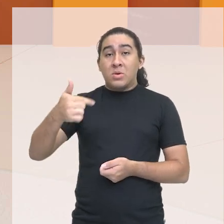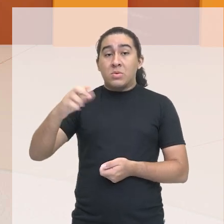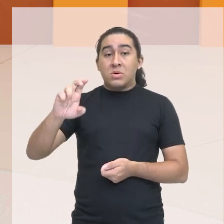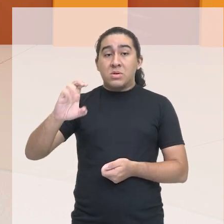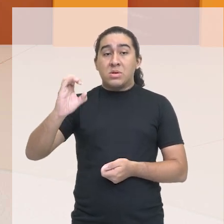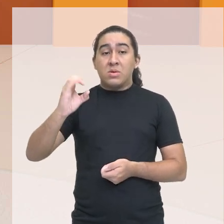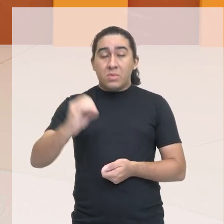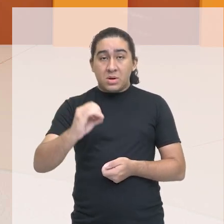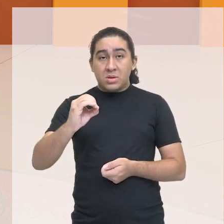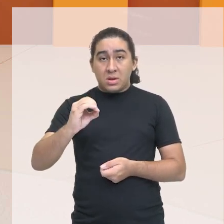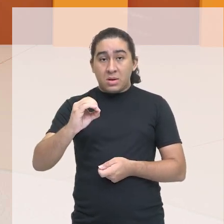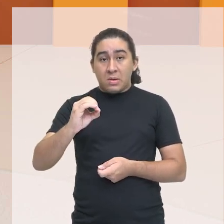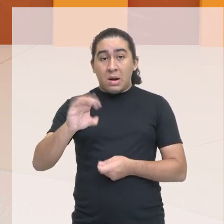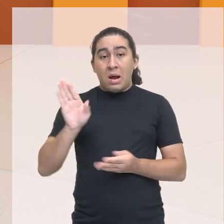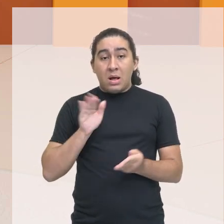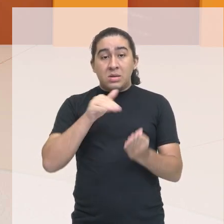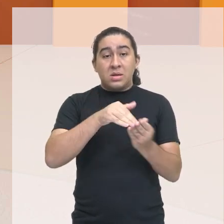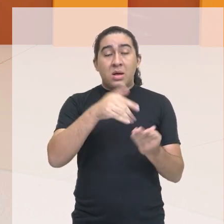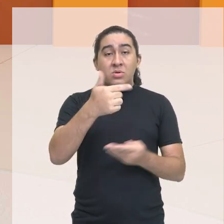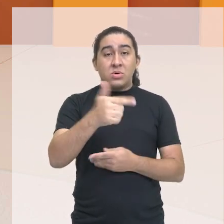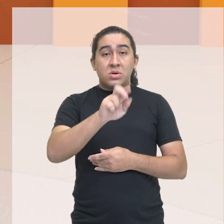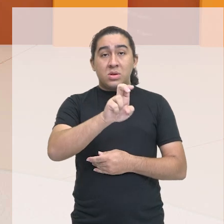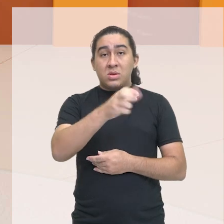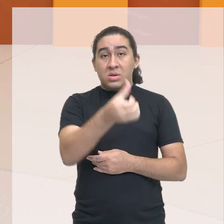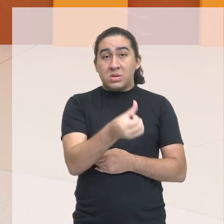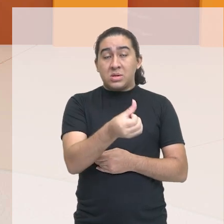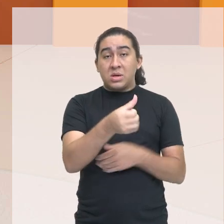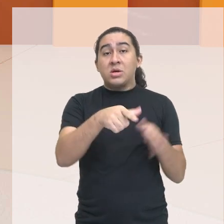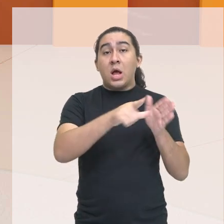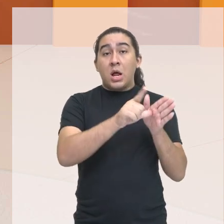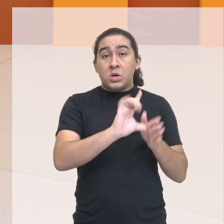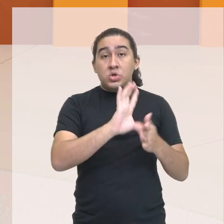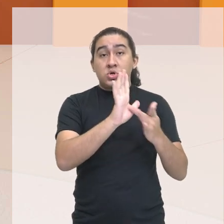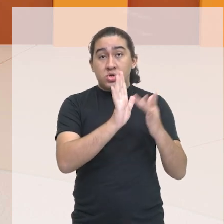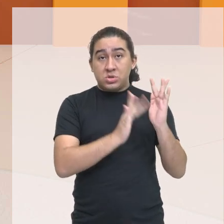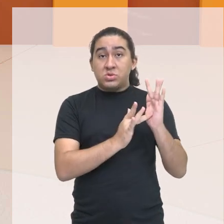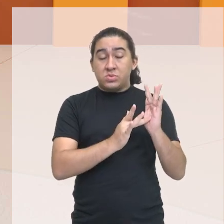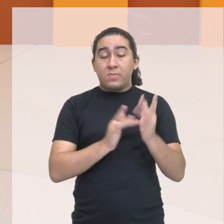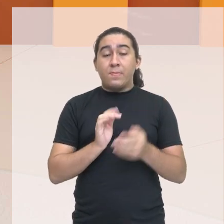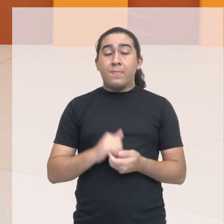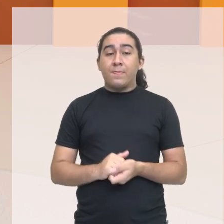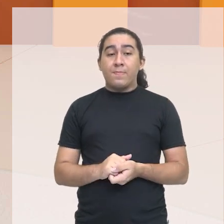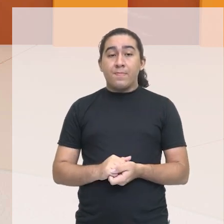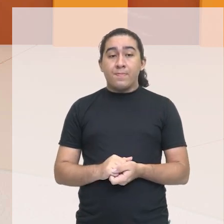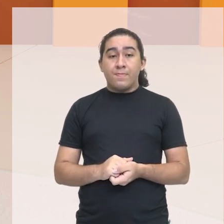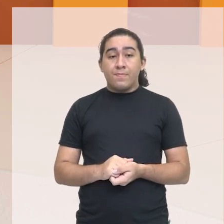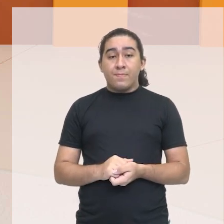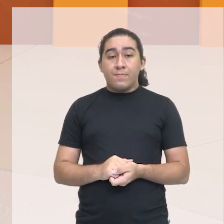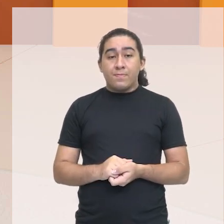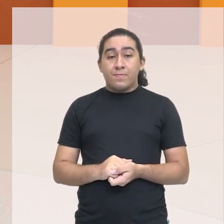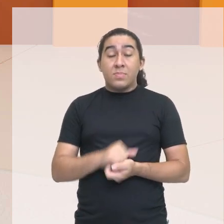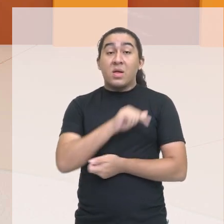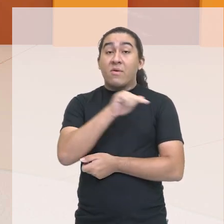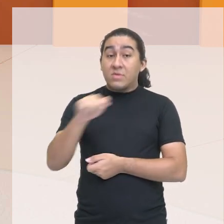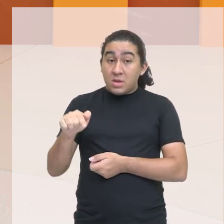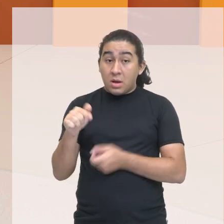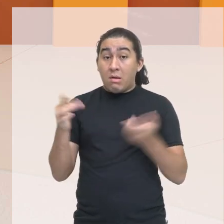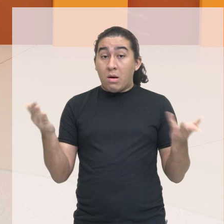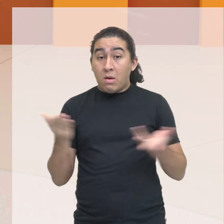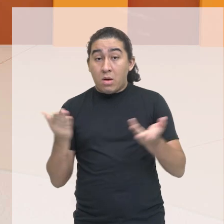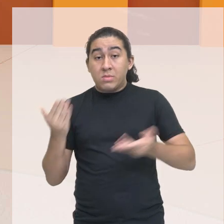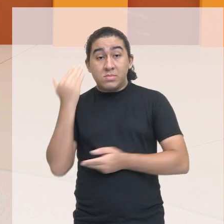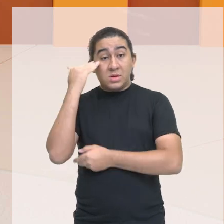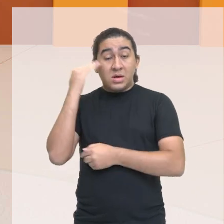1050 a.C. até 256 a.C. Você tem